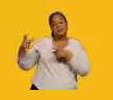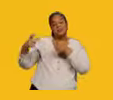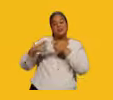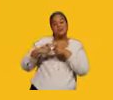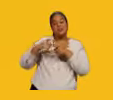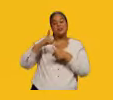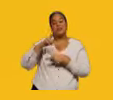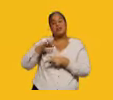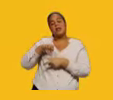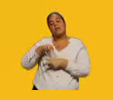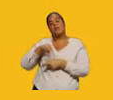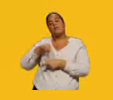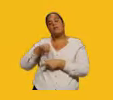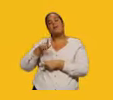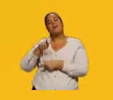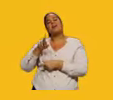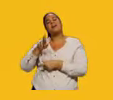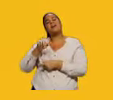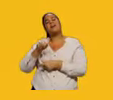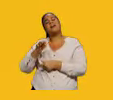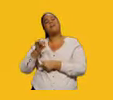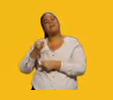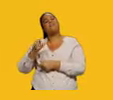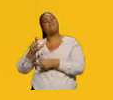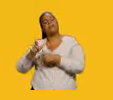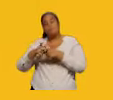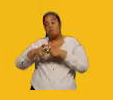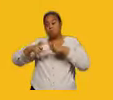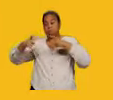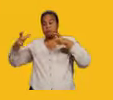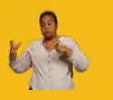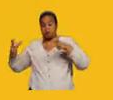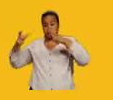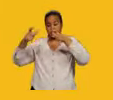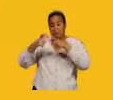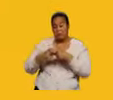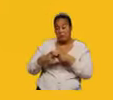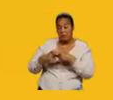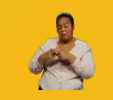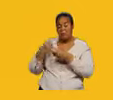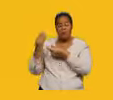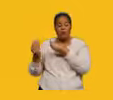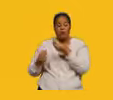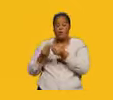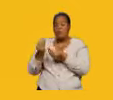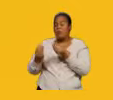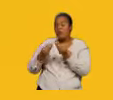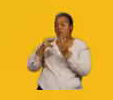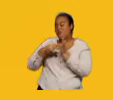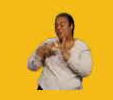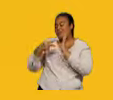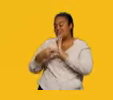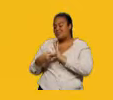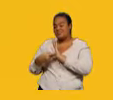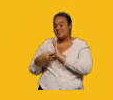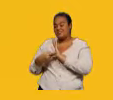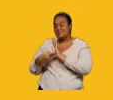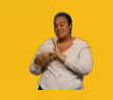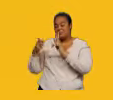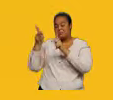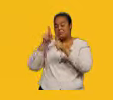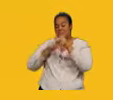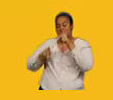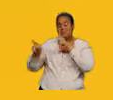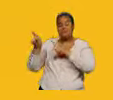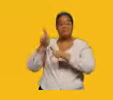gente trata de pô eu sinto é muito povoado é muita gente ou é pouco povoado é menos pessoas